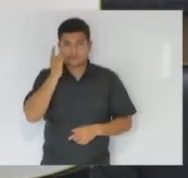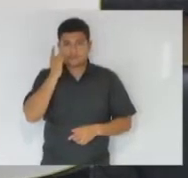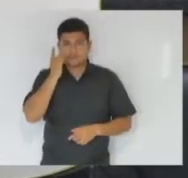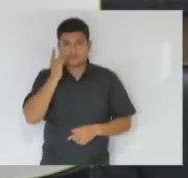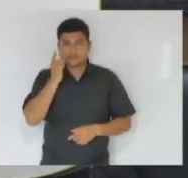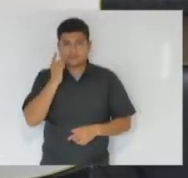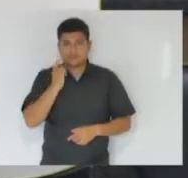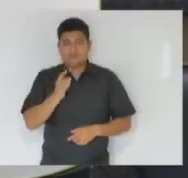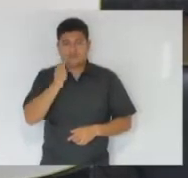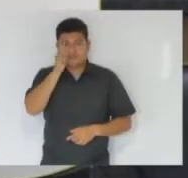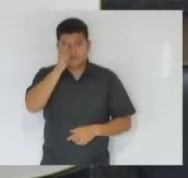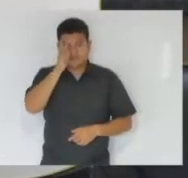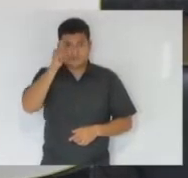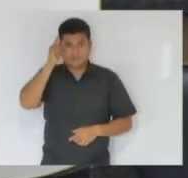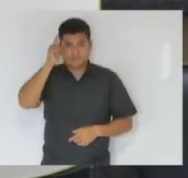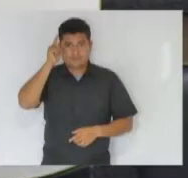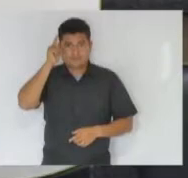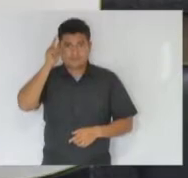Laércio,